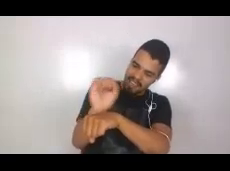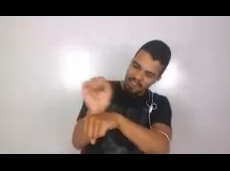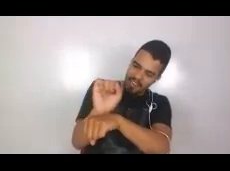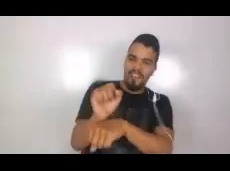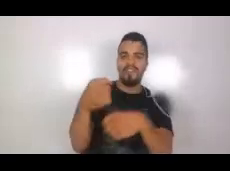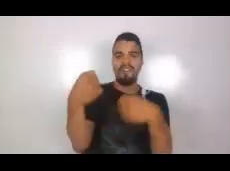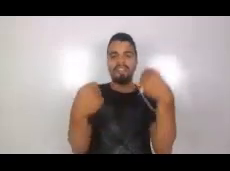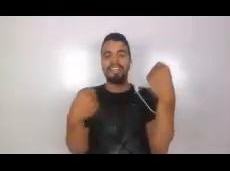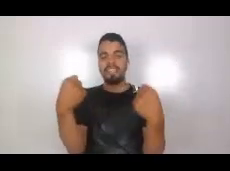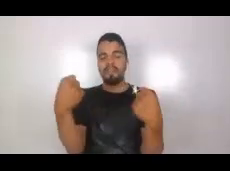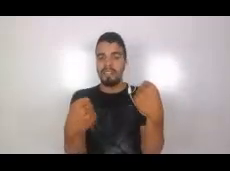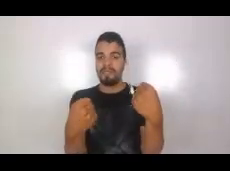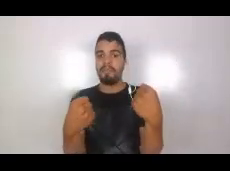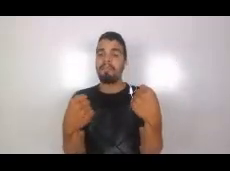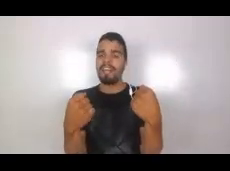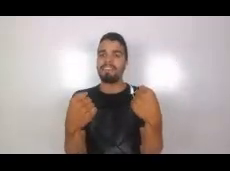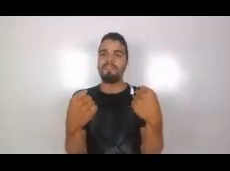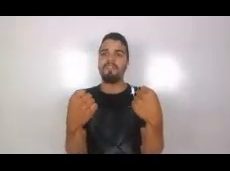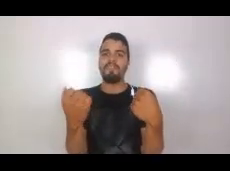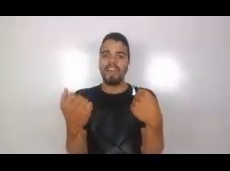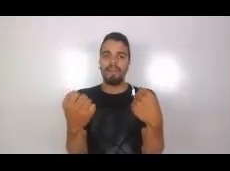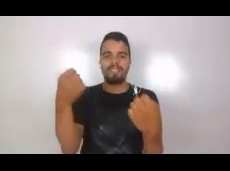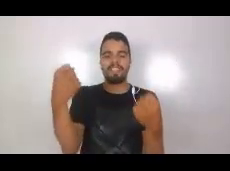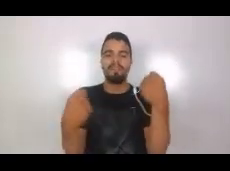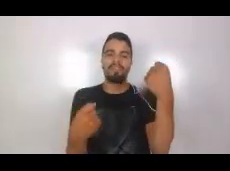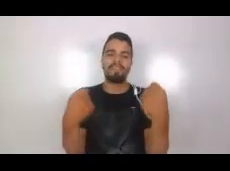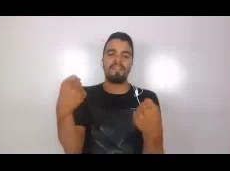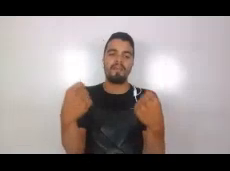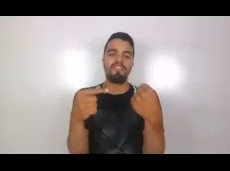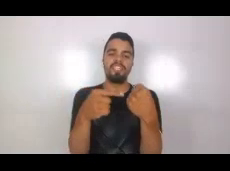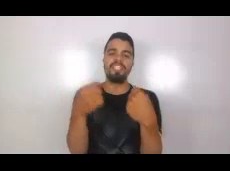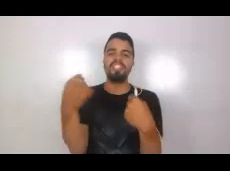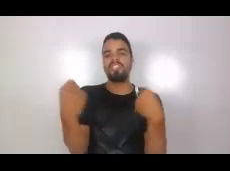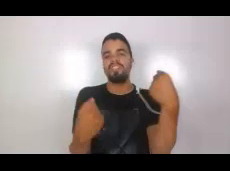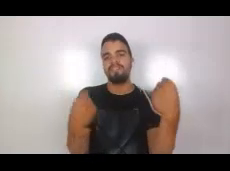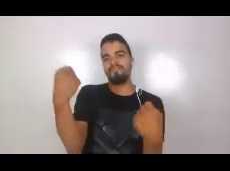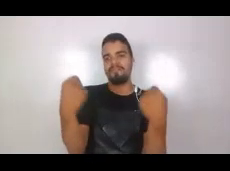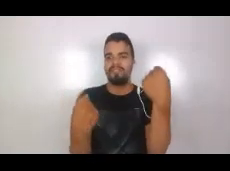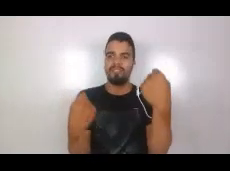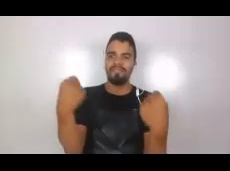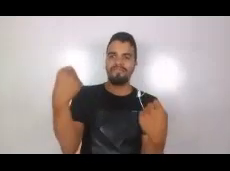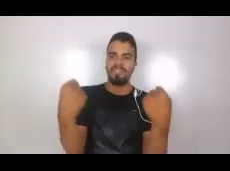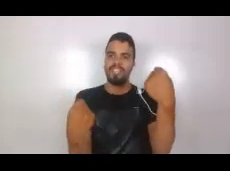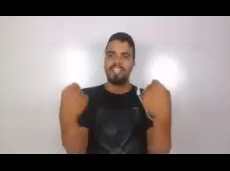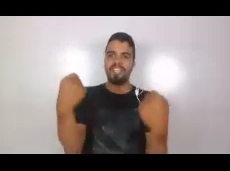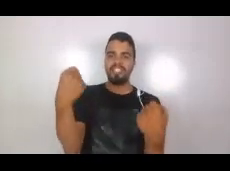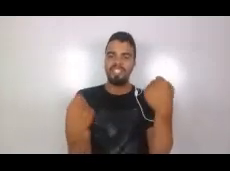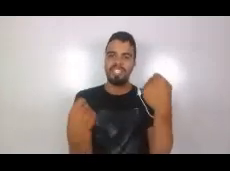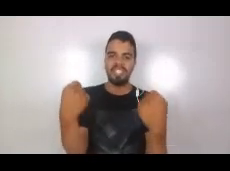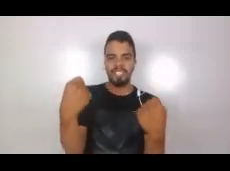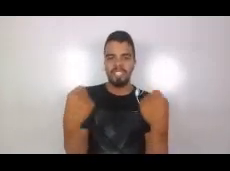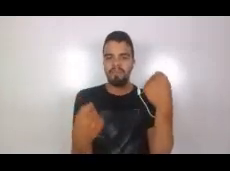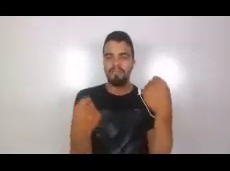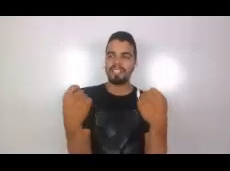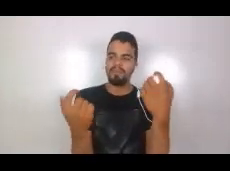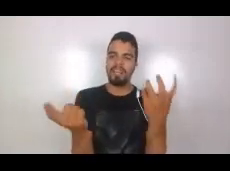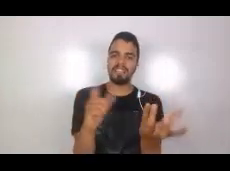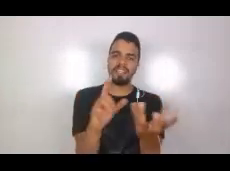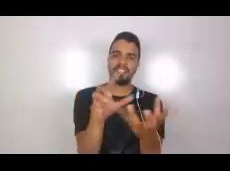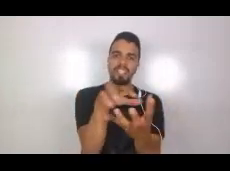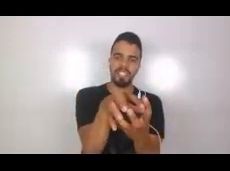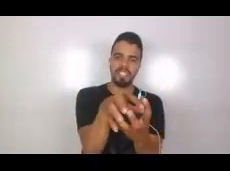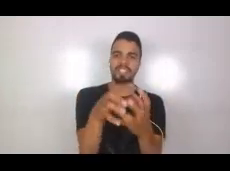daqui ou esse daqui mesmo. Mas se for verbo, esse aqui pode ser o verbo de dirigir. Ó. Dirigir. Mas